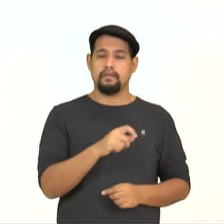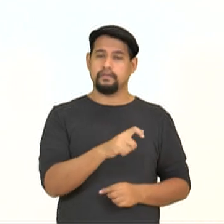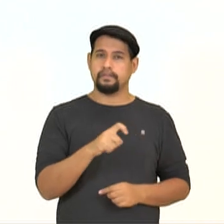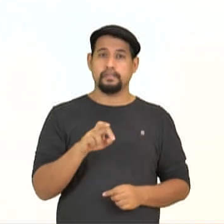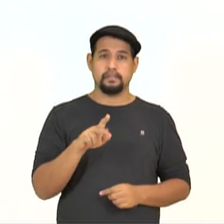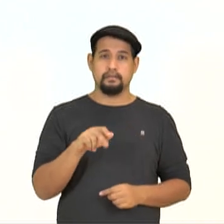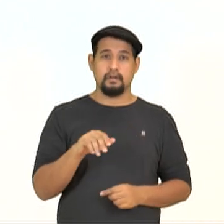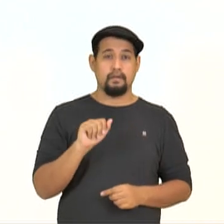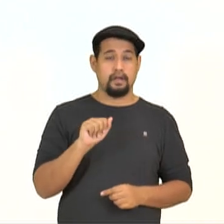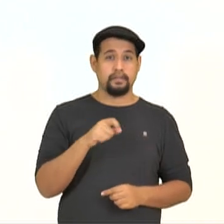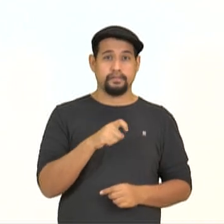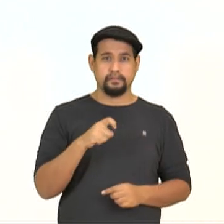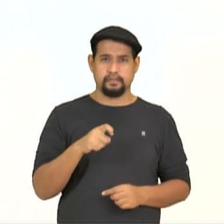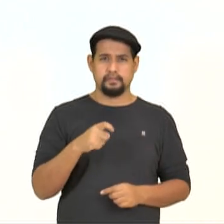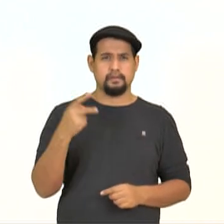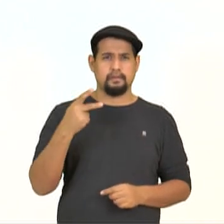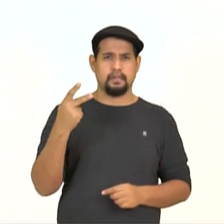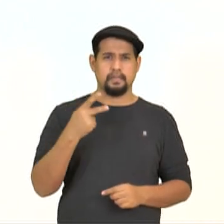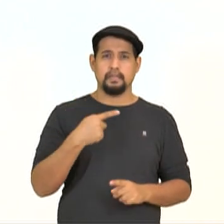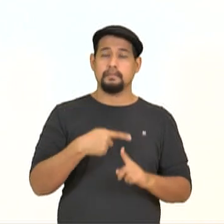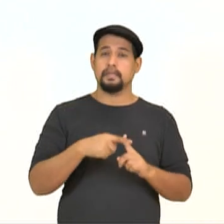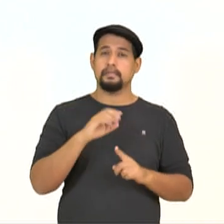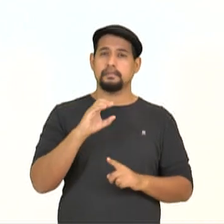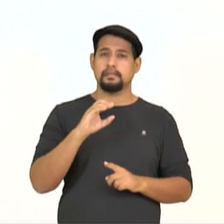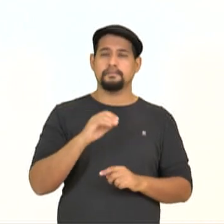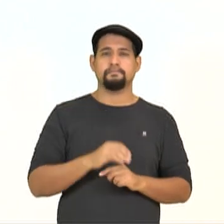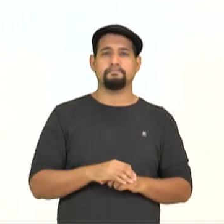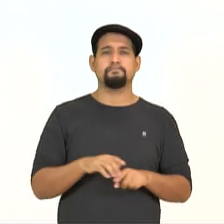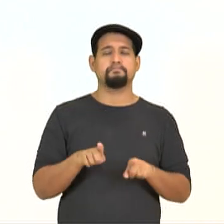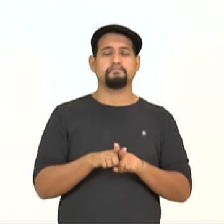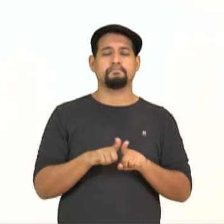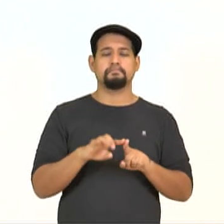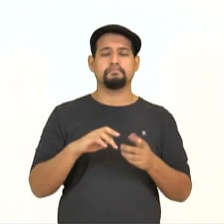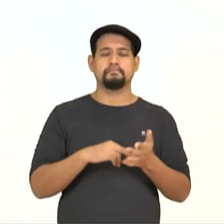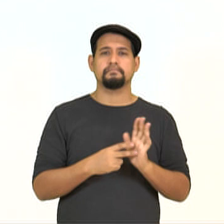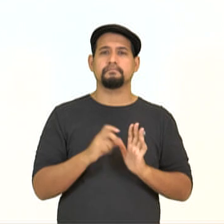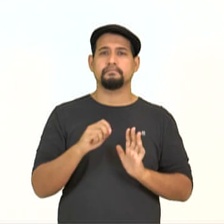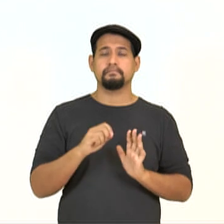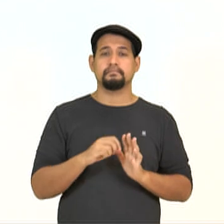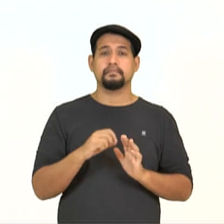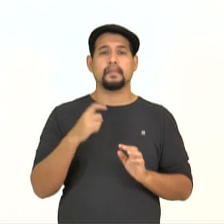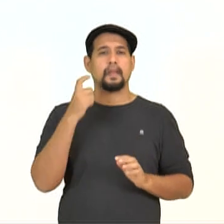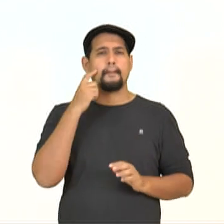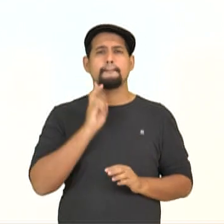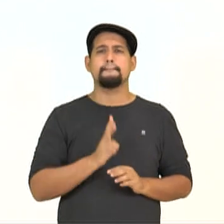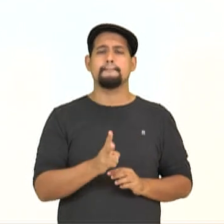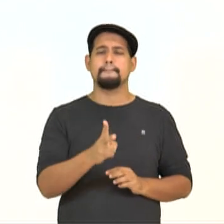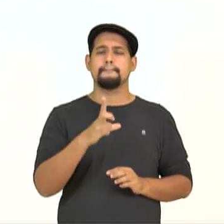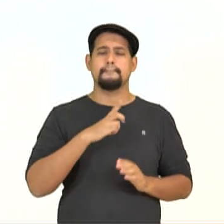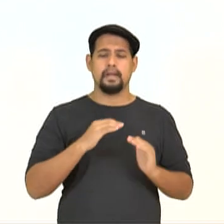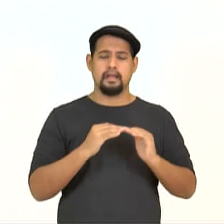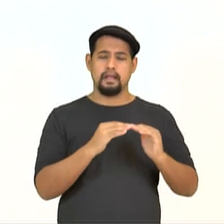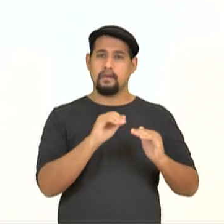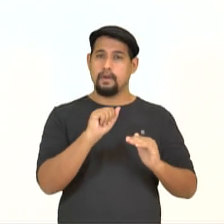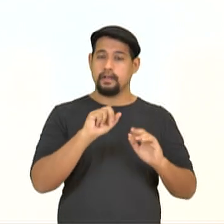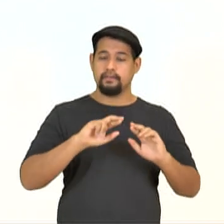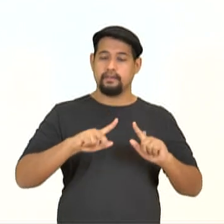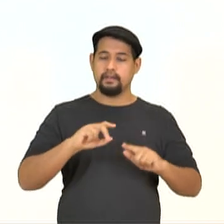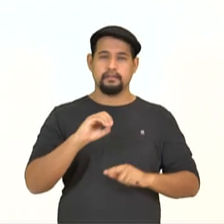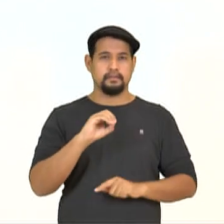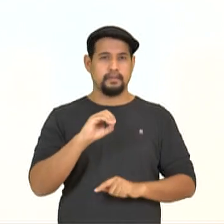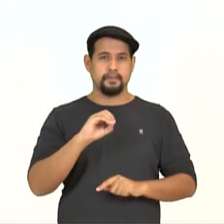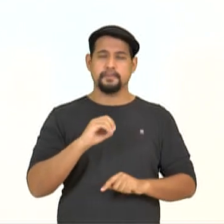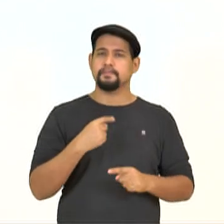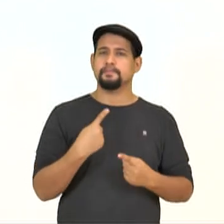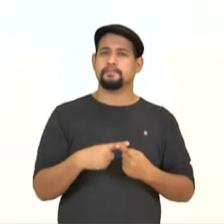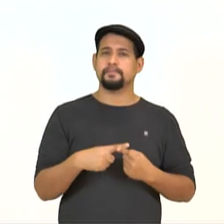a ax ao quadrado mais c. Então, nesse caso, nós temos que considerar sempre que o coeficiente a é diferente de zero.